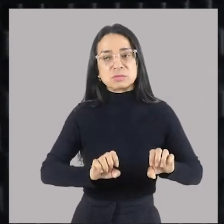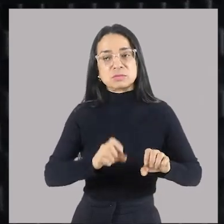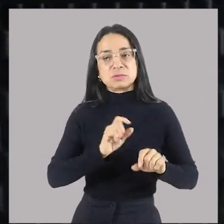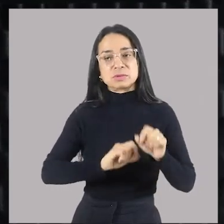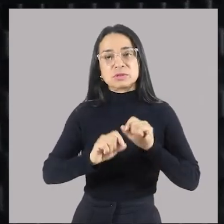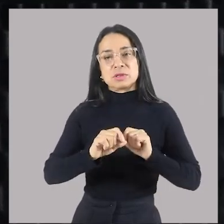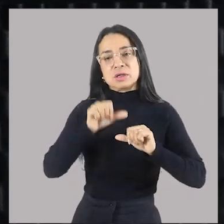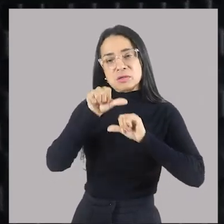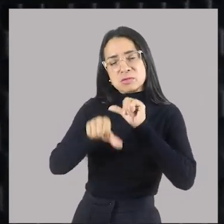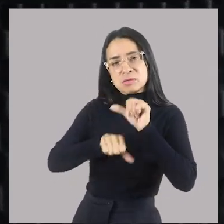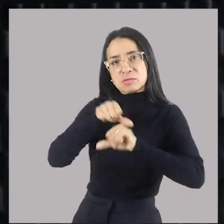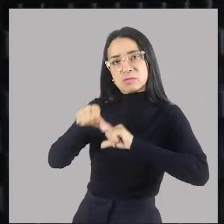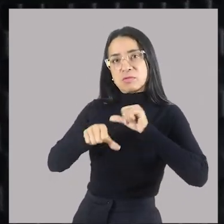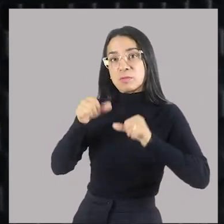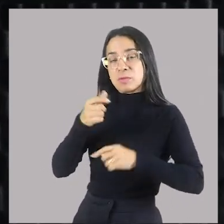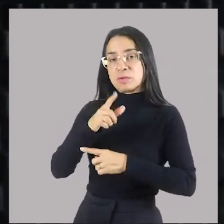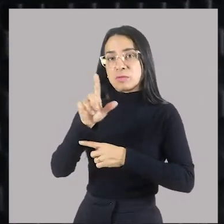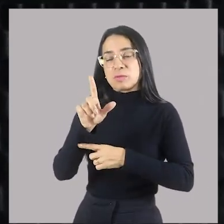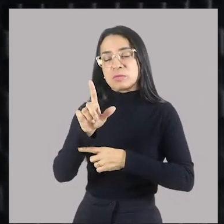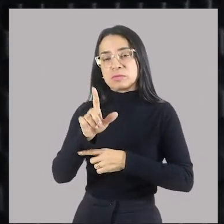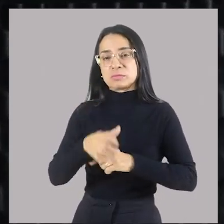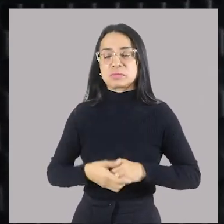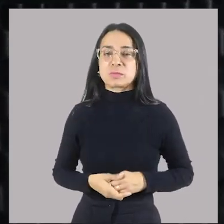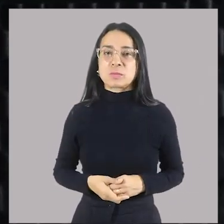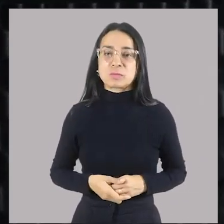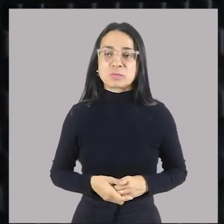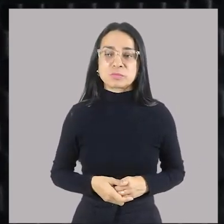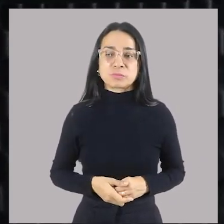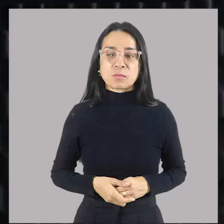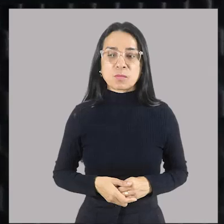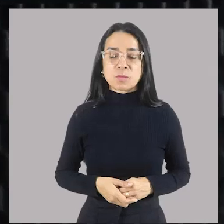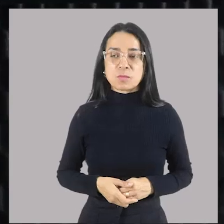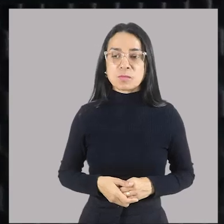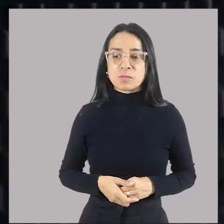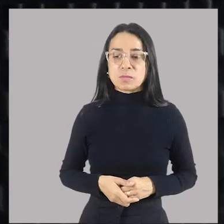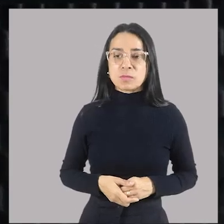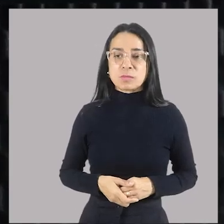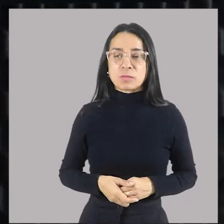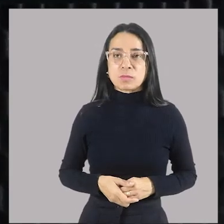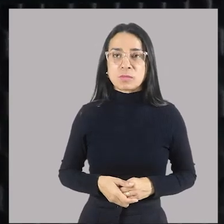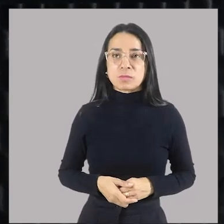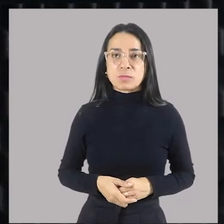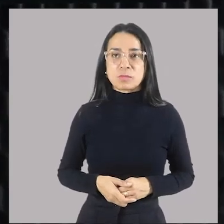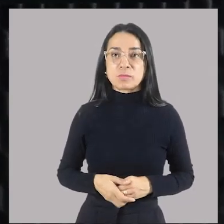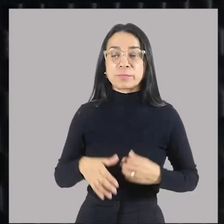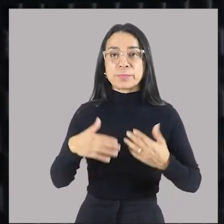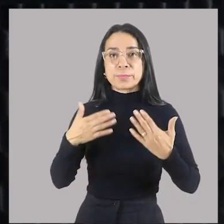vasoconstrição em outras, para que menos sangue vá para aquela estrutura. E assim